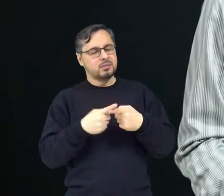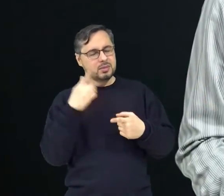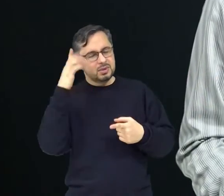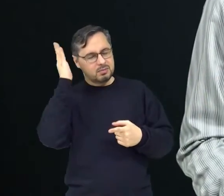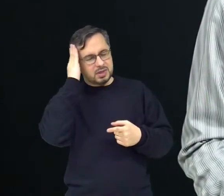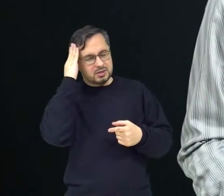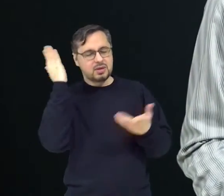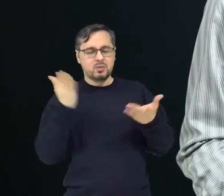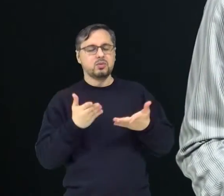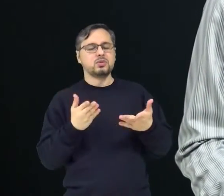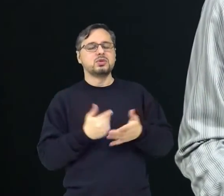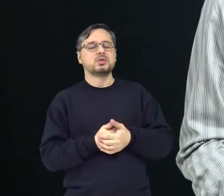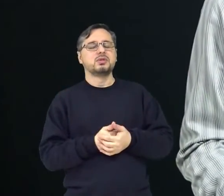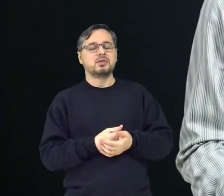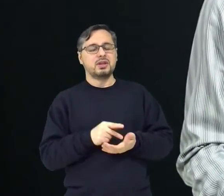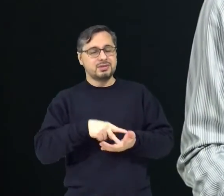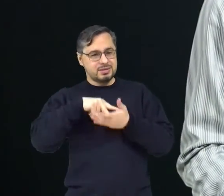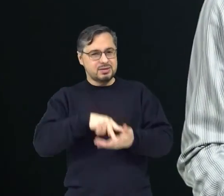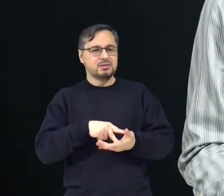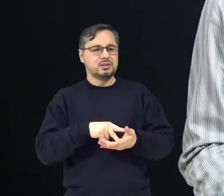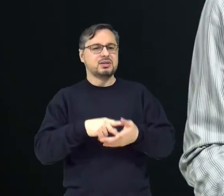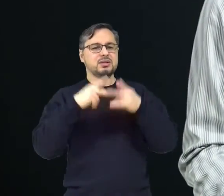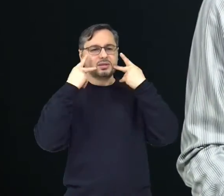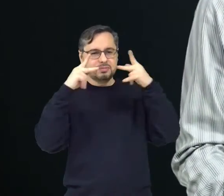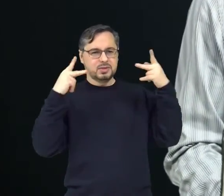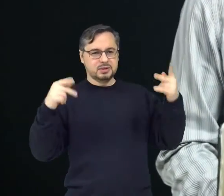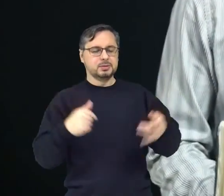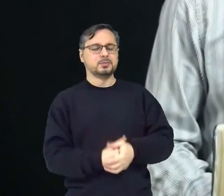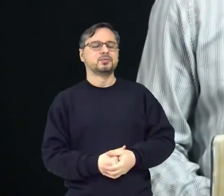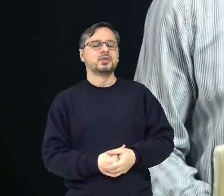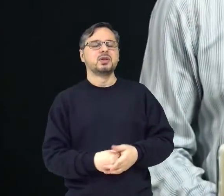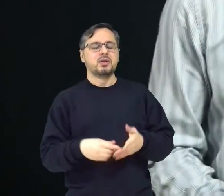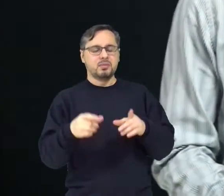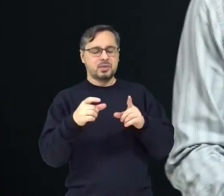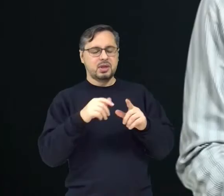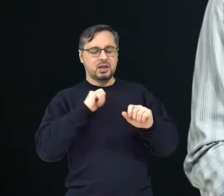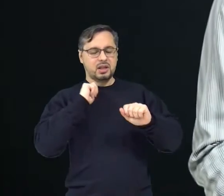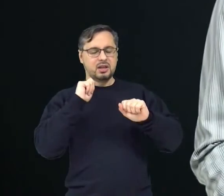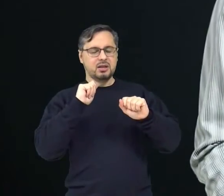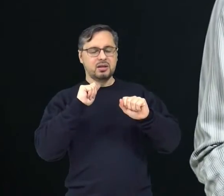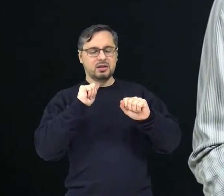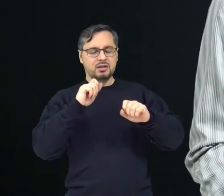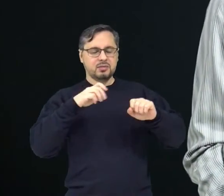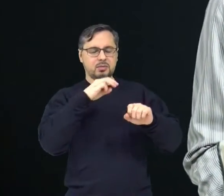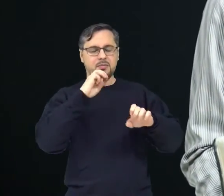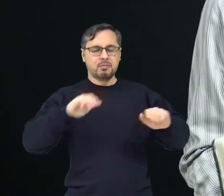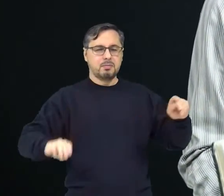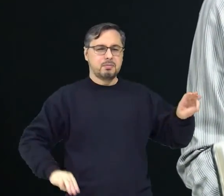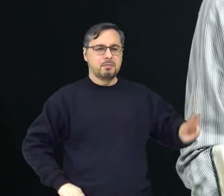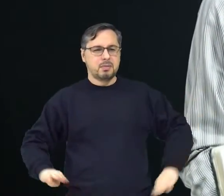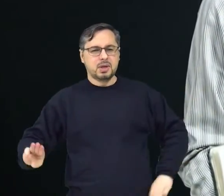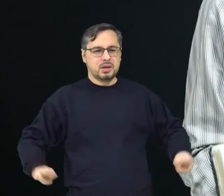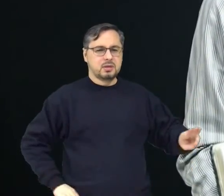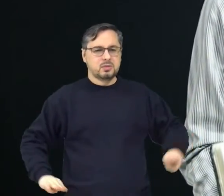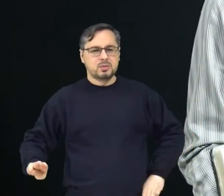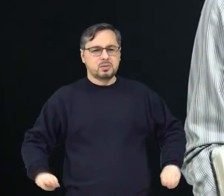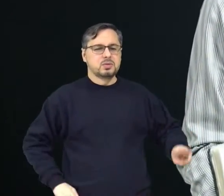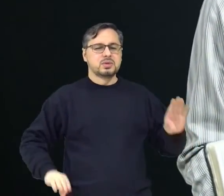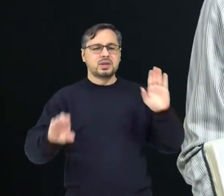corroborar nessa afirmação. Vamos à bendita palavra de Deus, Evangelho de Marcos, capítulo 4, a partir do